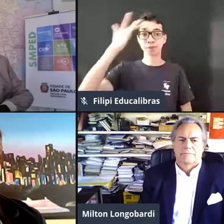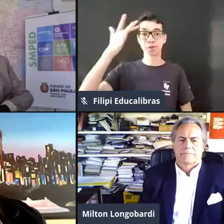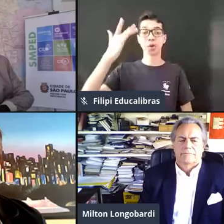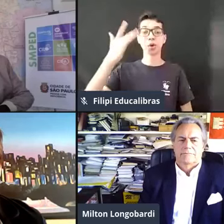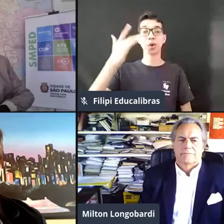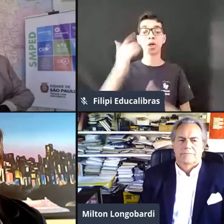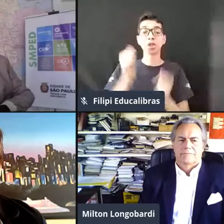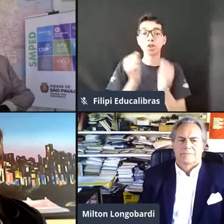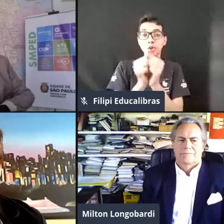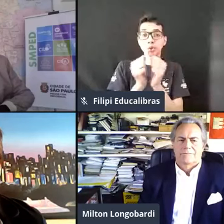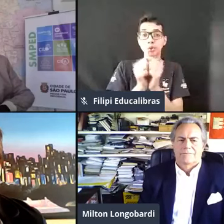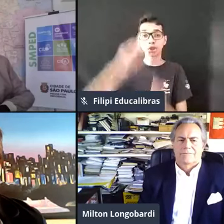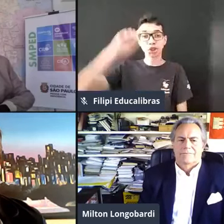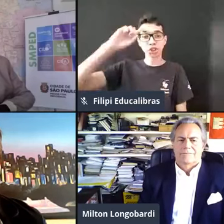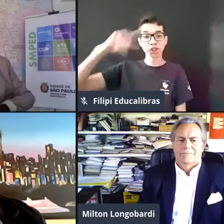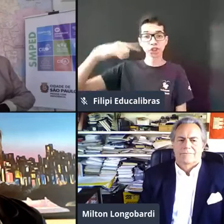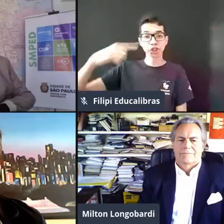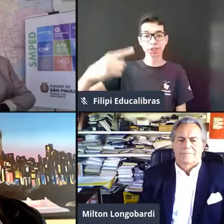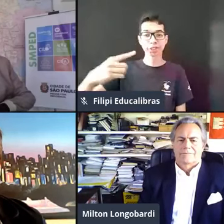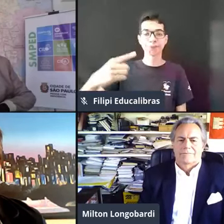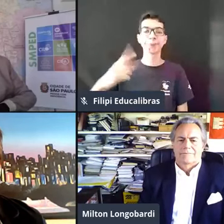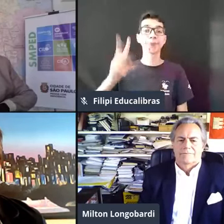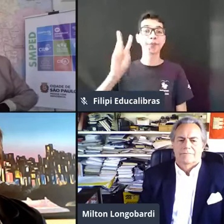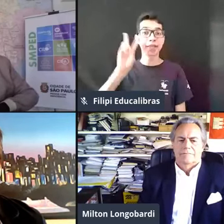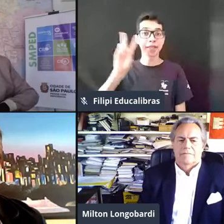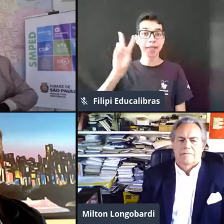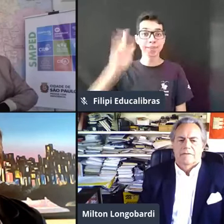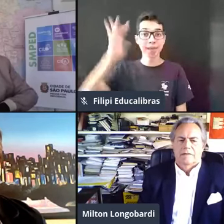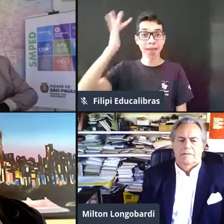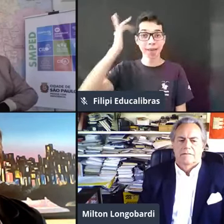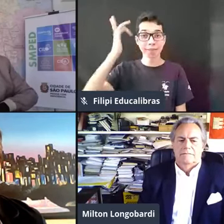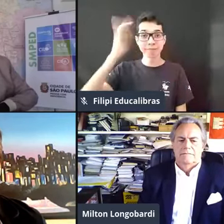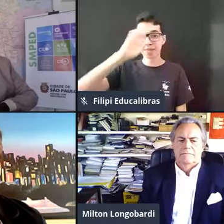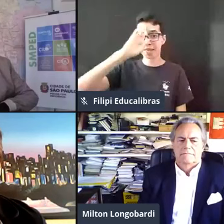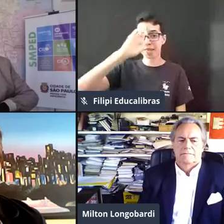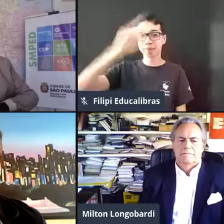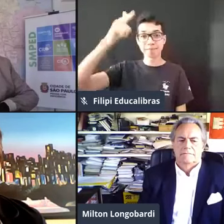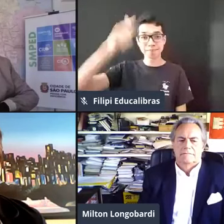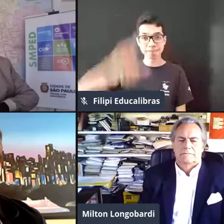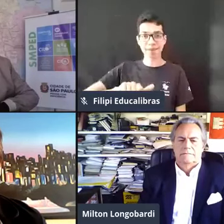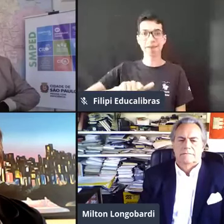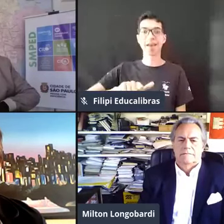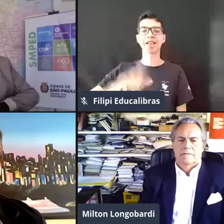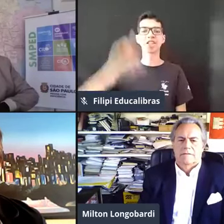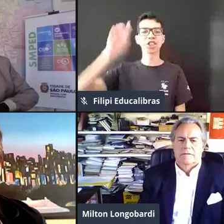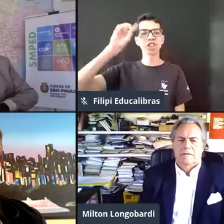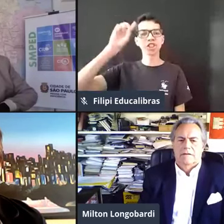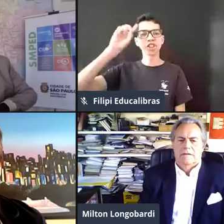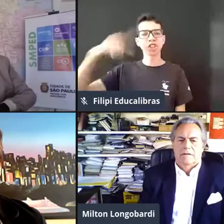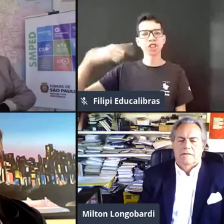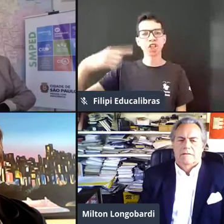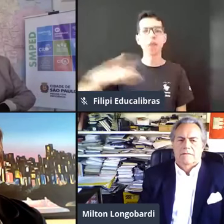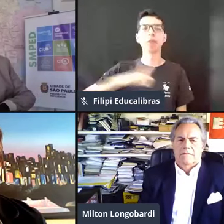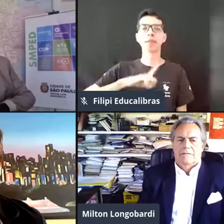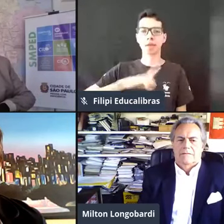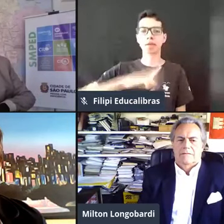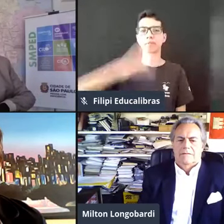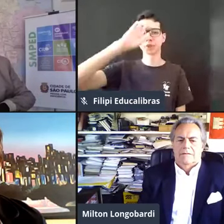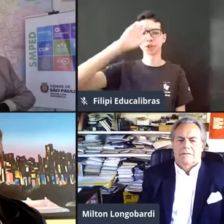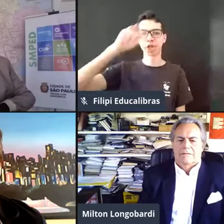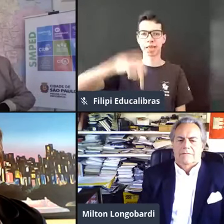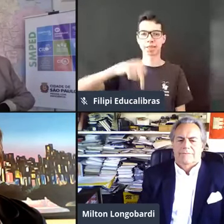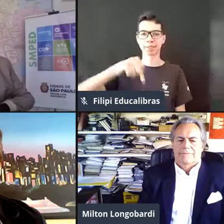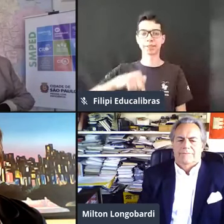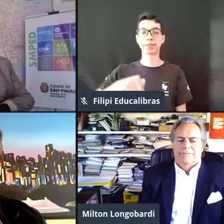dia. Lembrando que amanhã tem mais a meio-dia, todos os dias a gente fazendo lives ao meio-dia, convido todo mundo